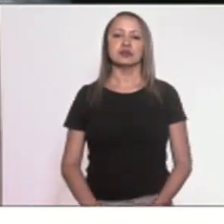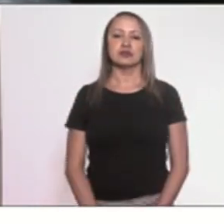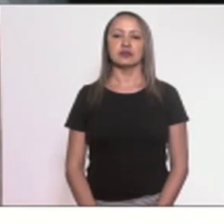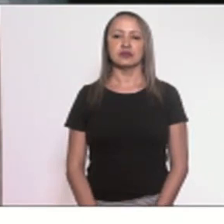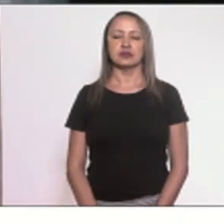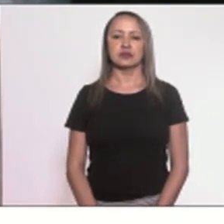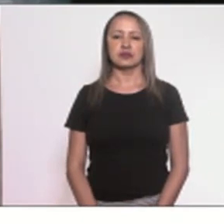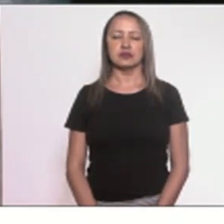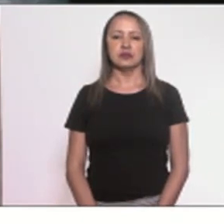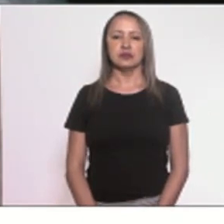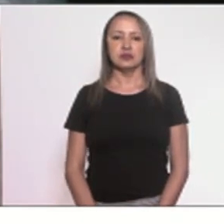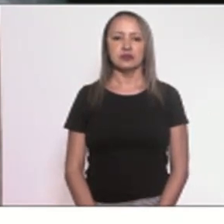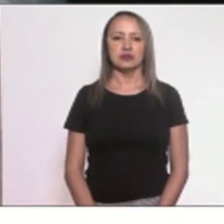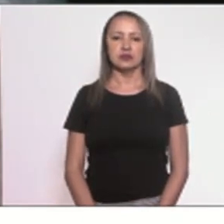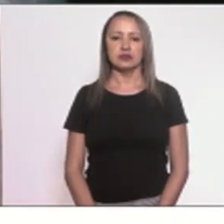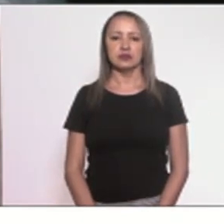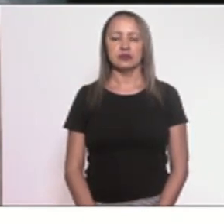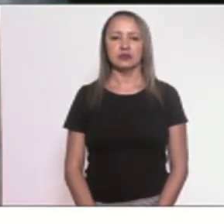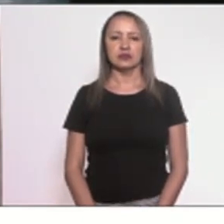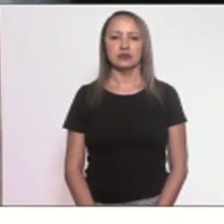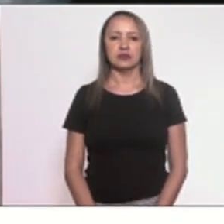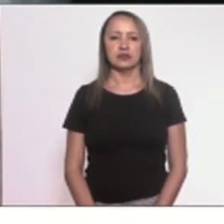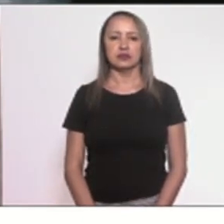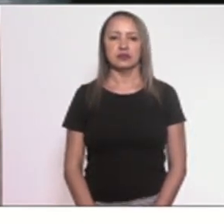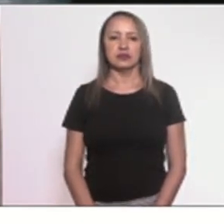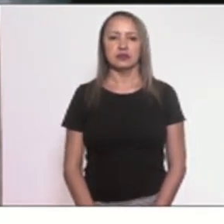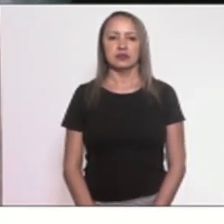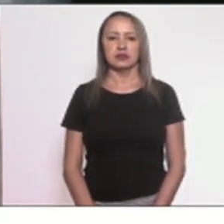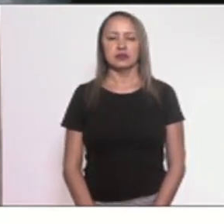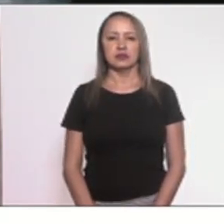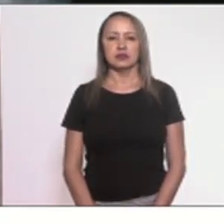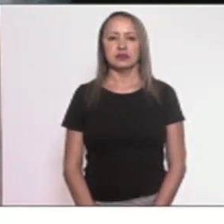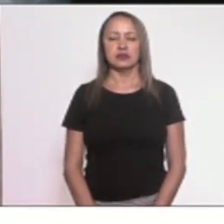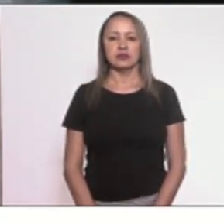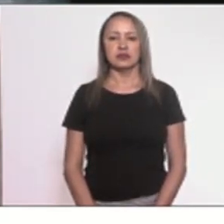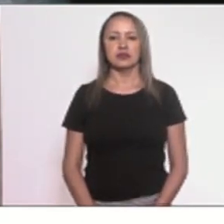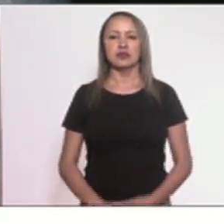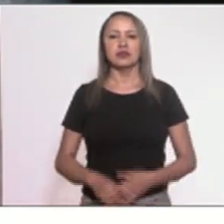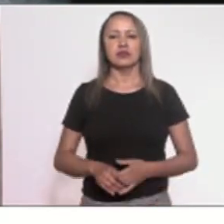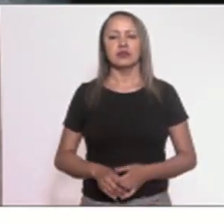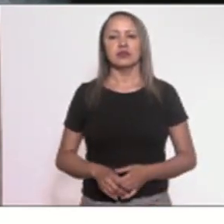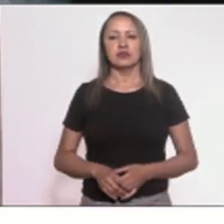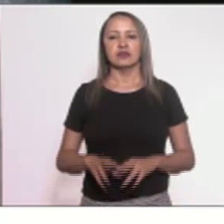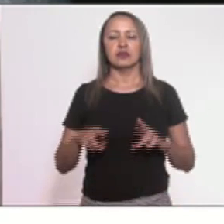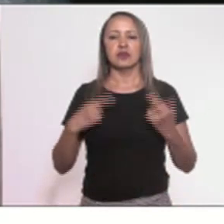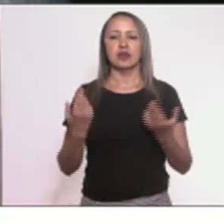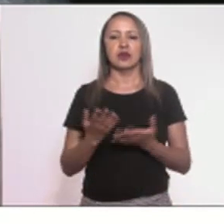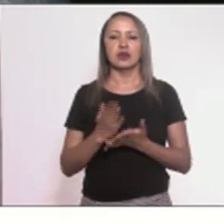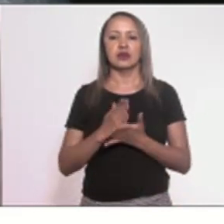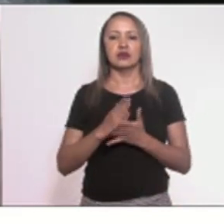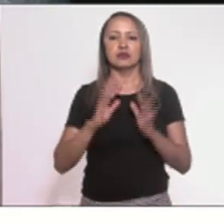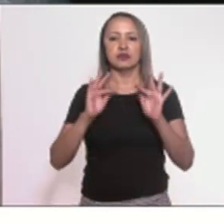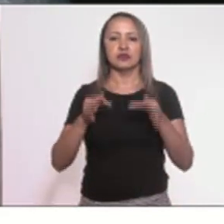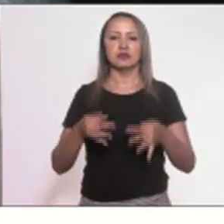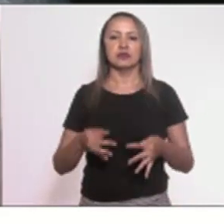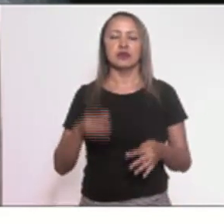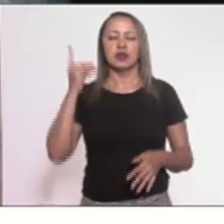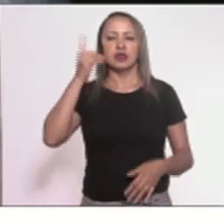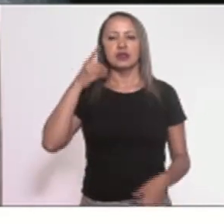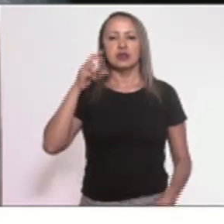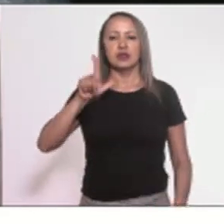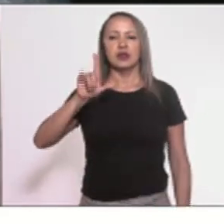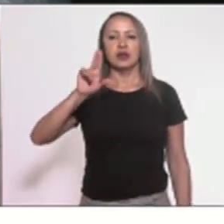Nada mais havendo a tratar na ordem do dia, passa-se ao expediente final. O primeiro orador inscrito é o nobre deputado